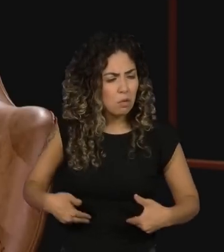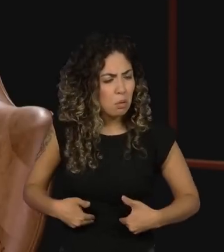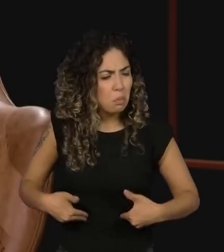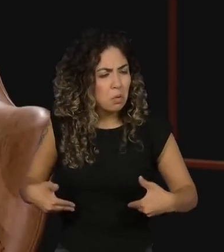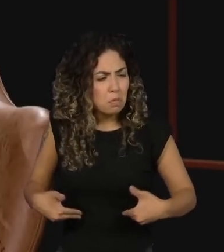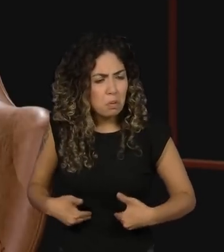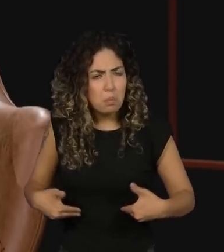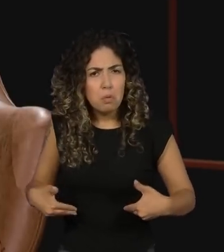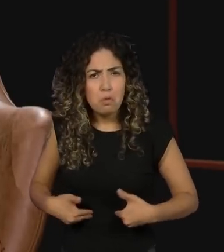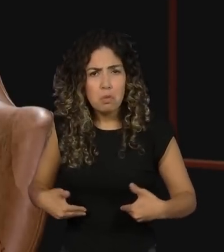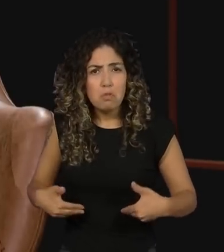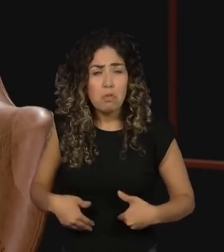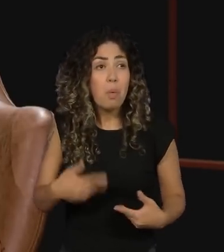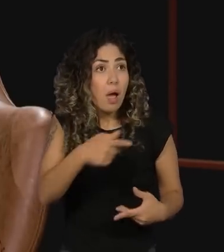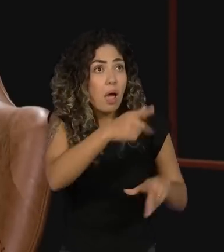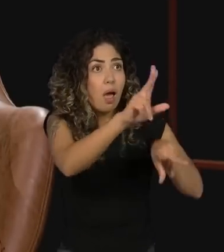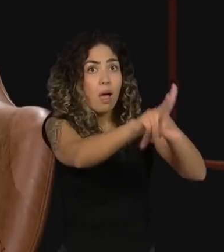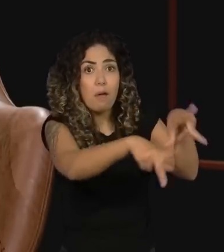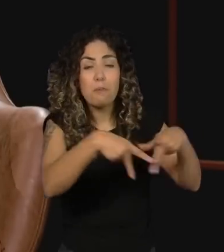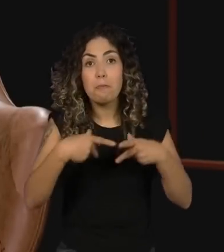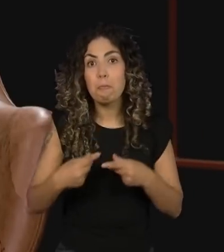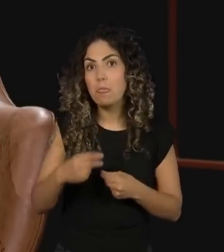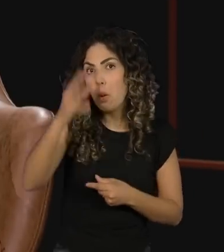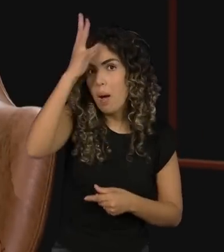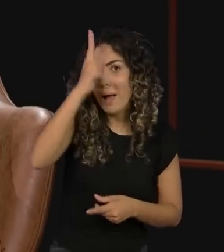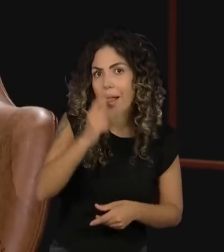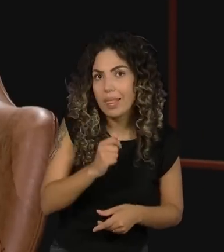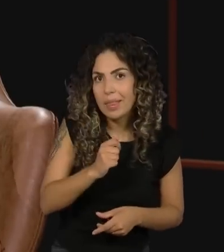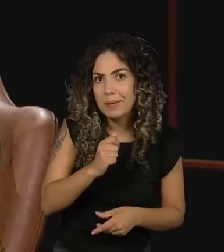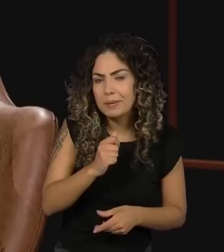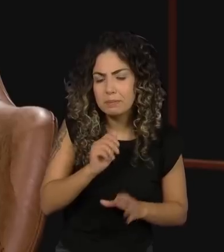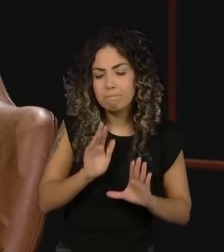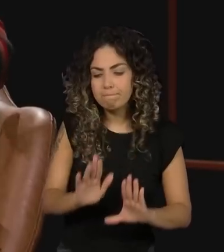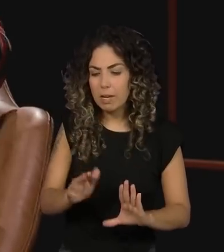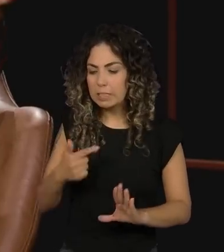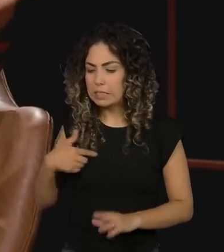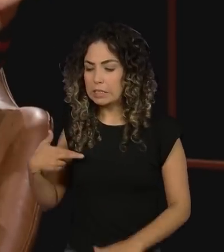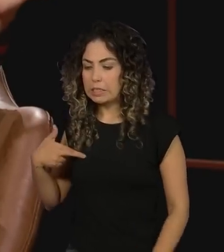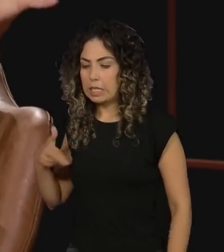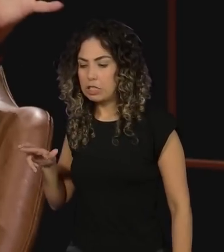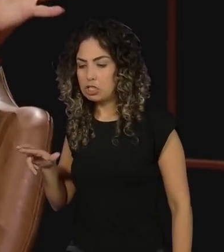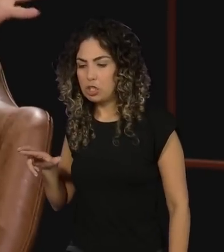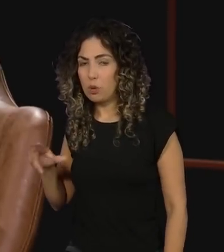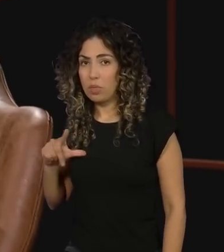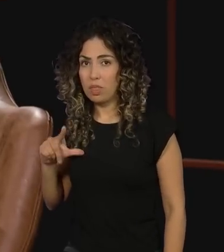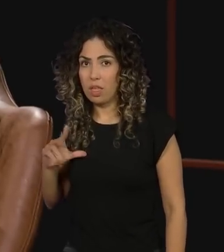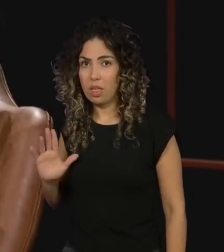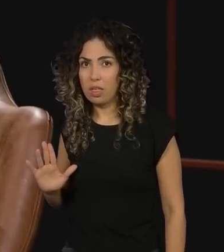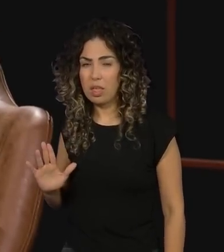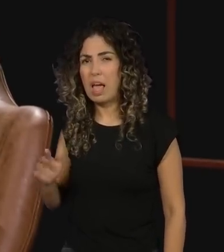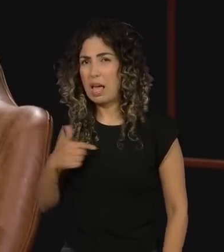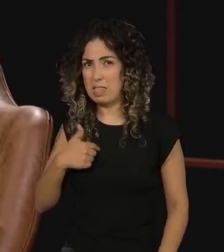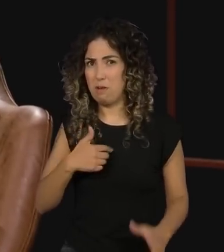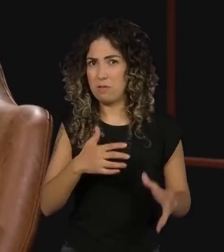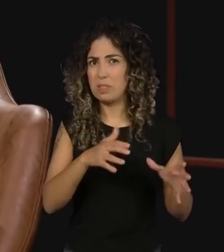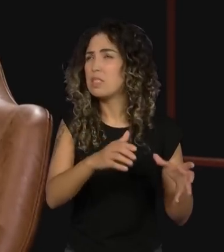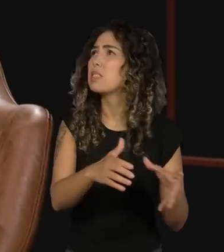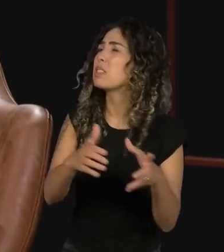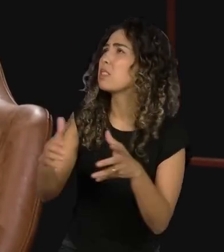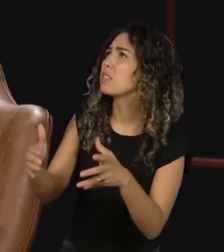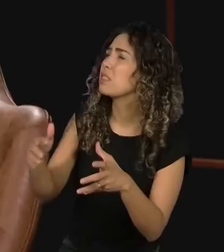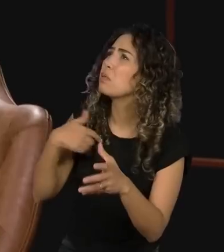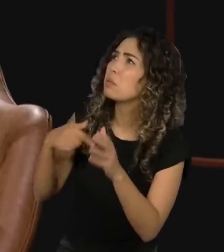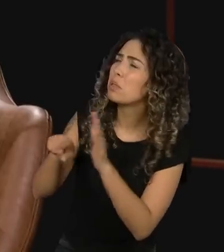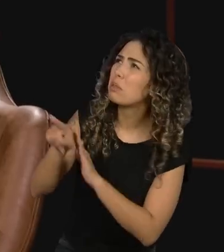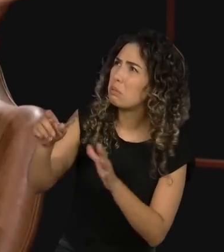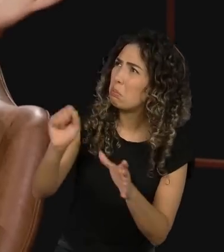galinha. Mas como ela era muito religiosa, primeiro foi correndo ao rabino da região perguntar se aquela galinha poderia